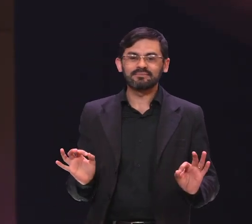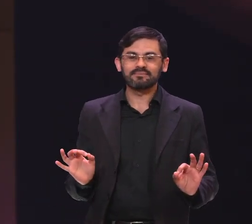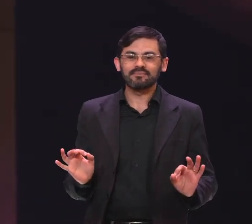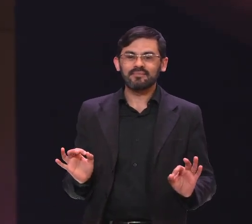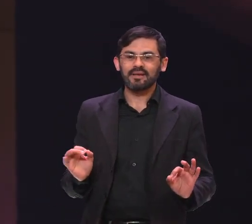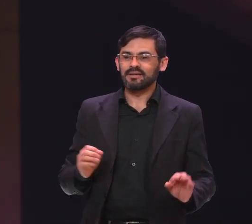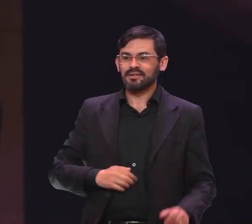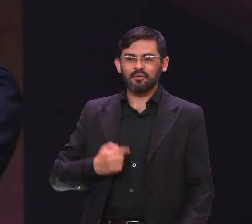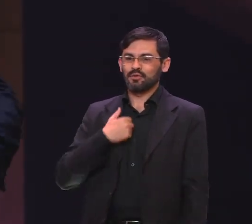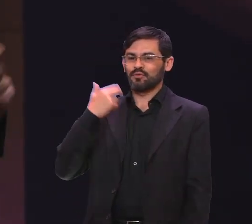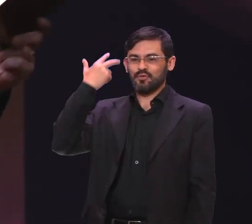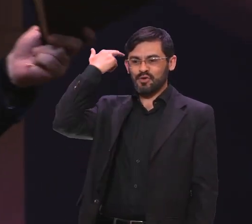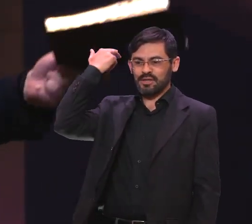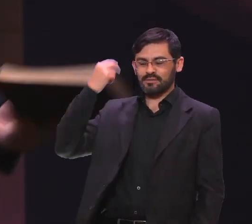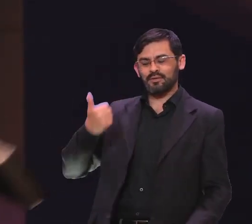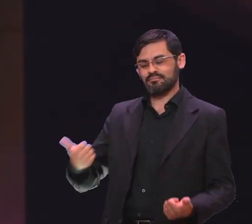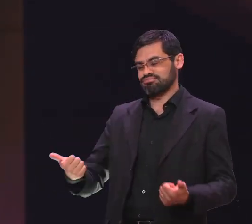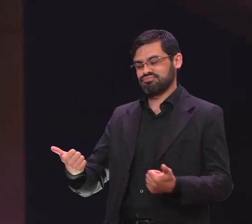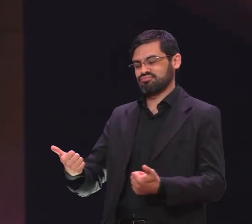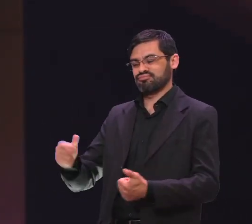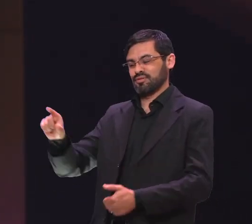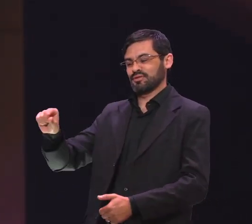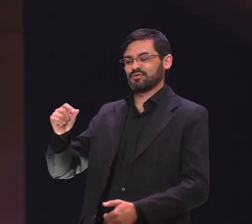Eu não vou cortar o cabelo? Tá bom, meu irmão.